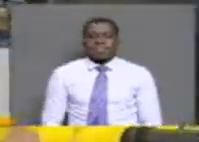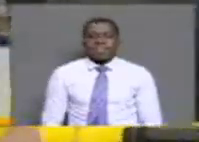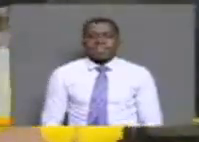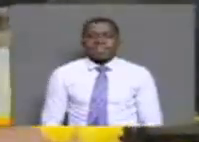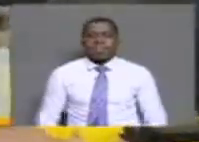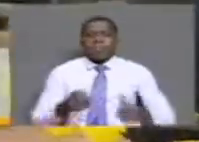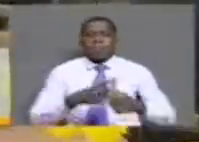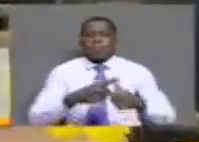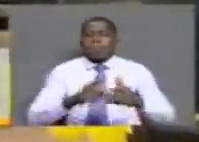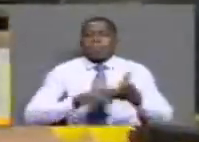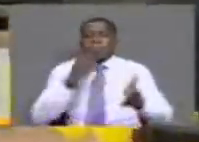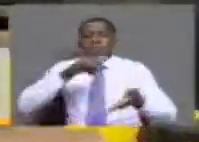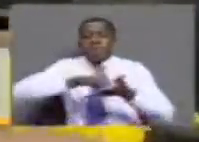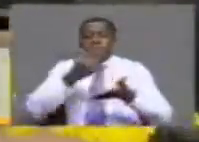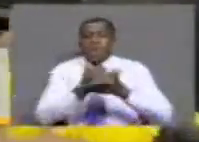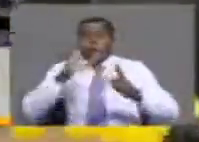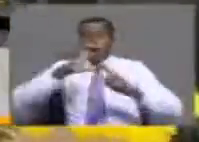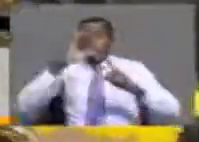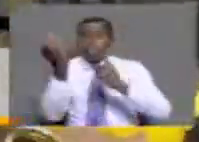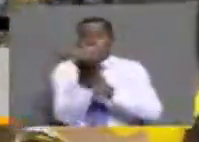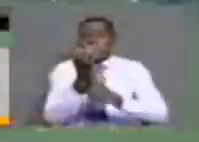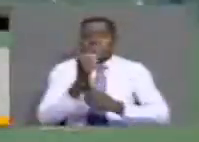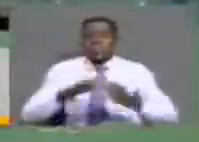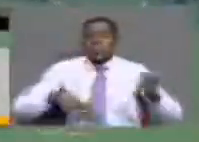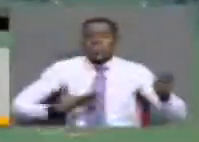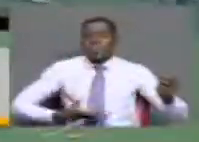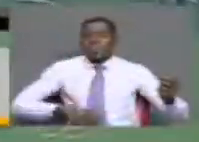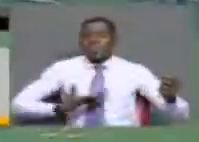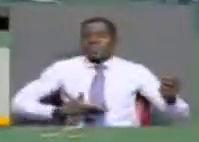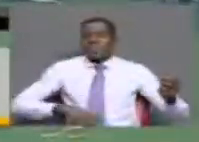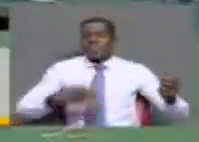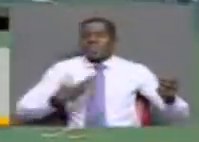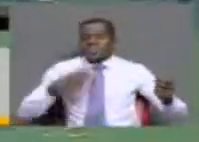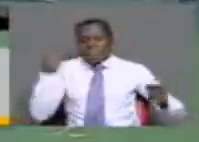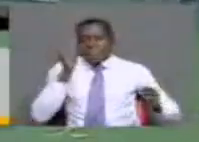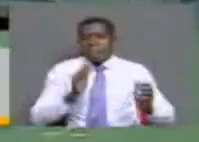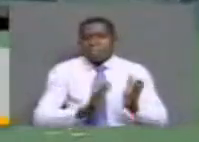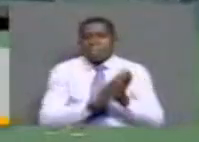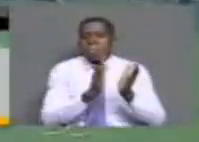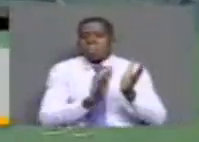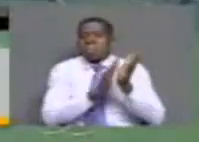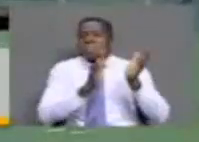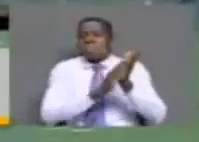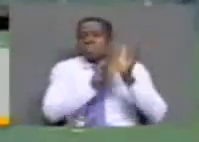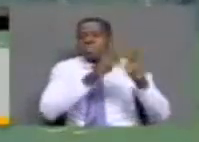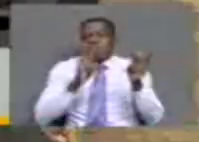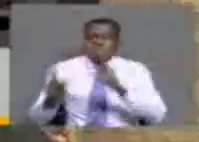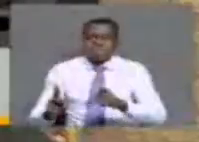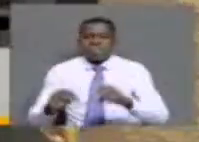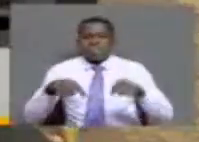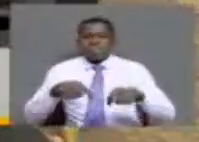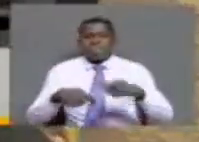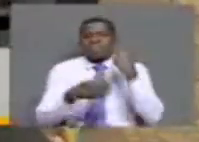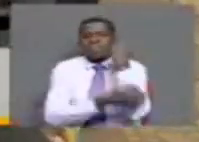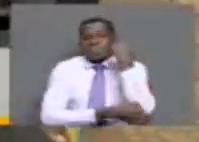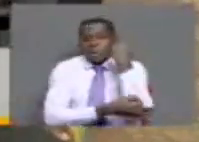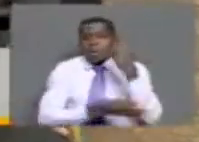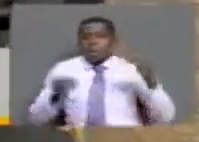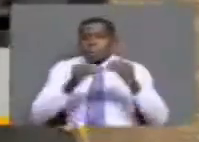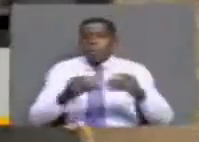Esta é a primeira edição do projeto cultural Ritmos e Poesia, que visa homenagear várias figuras emblemáticas do país. O ato começou